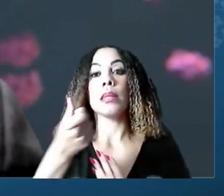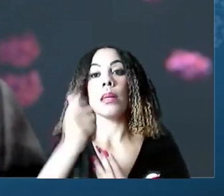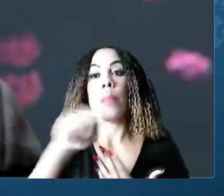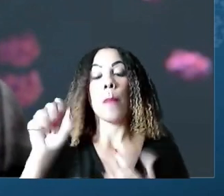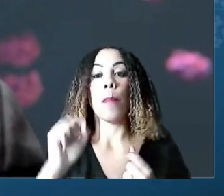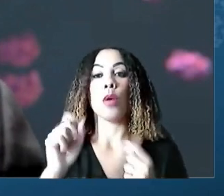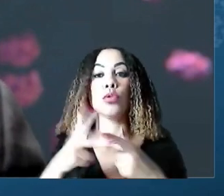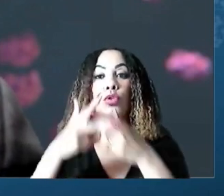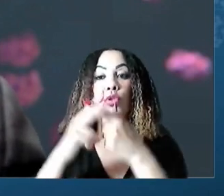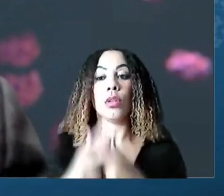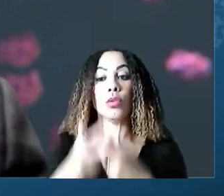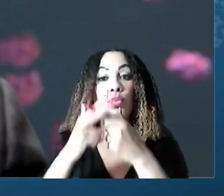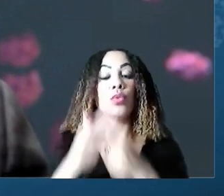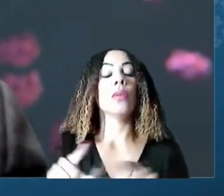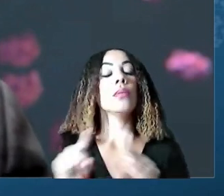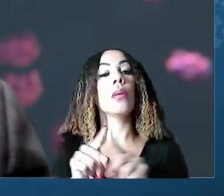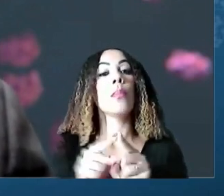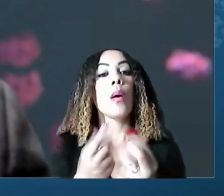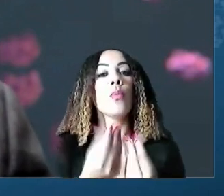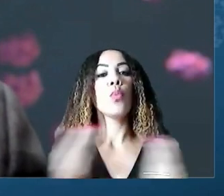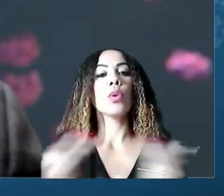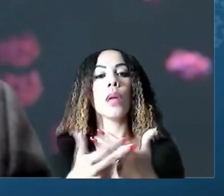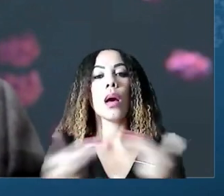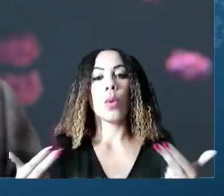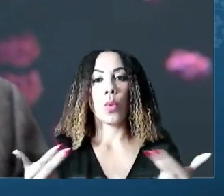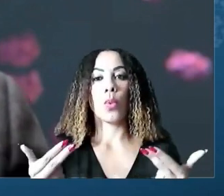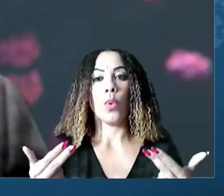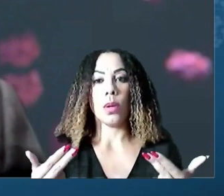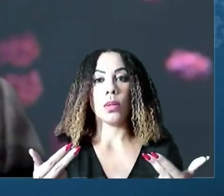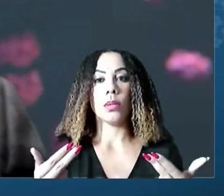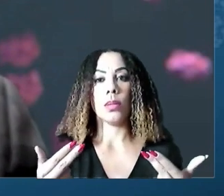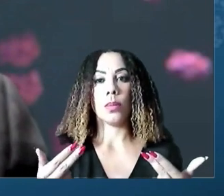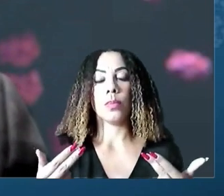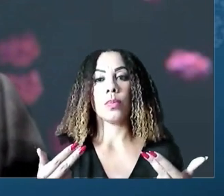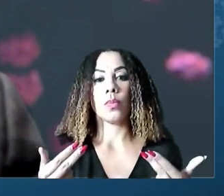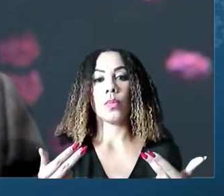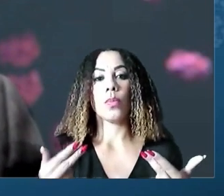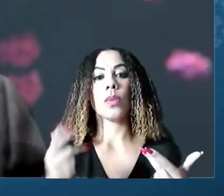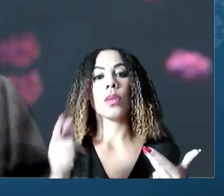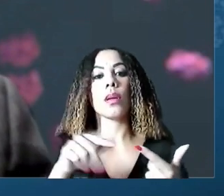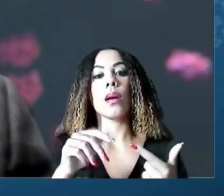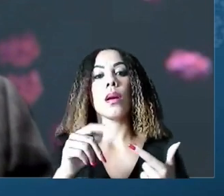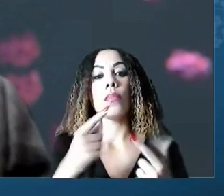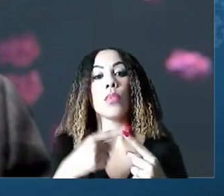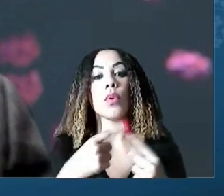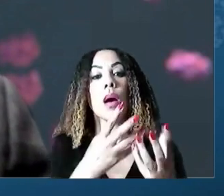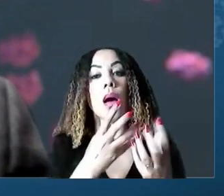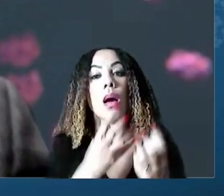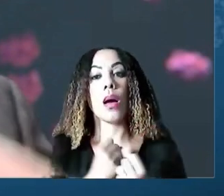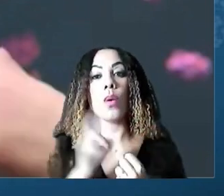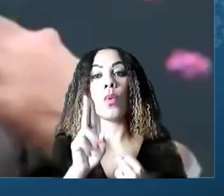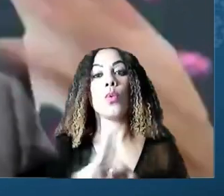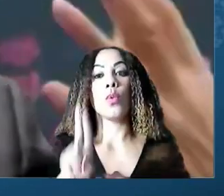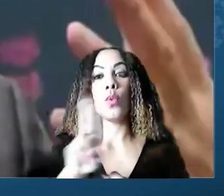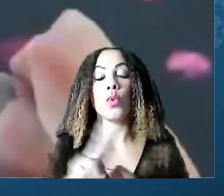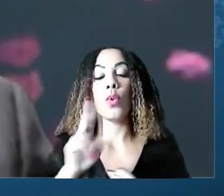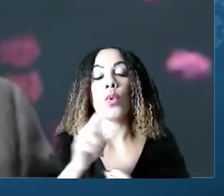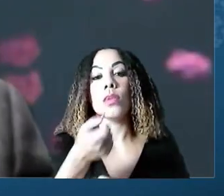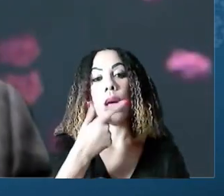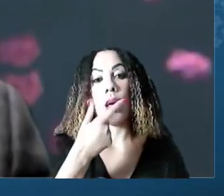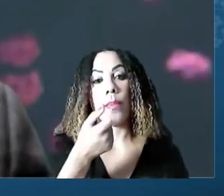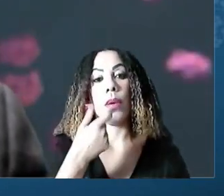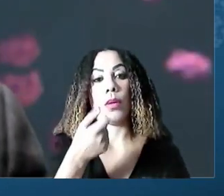também muitas das questões com a adesão à